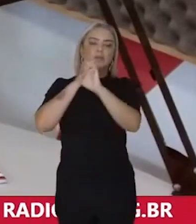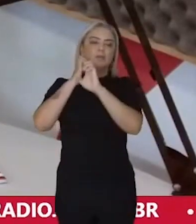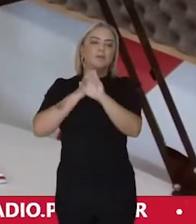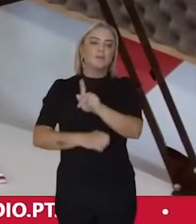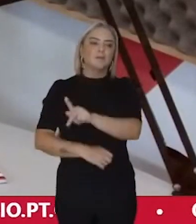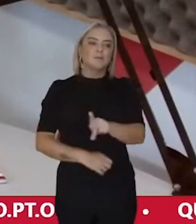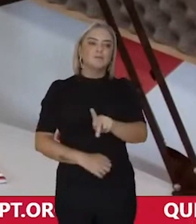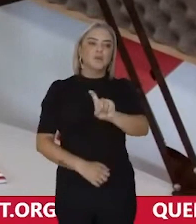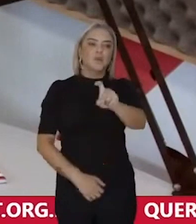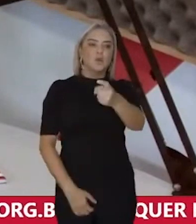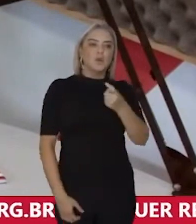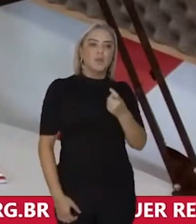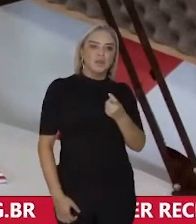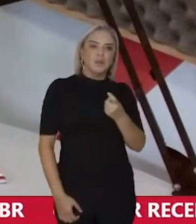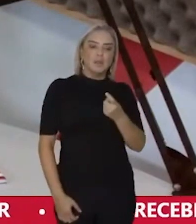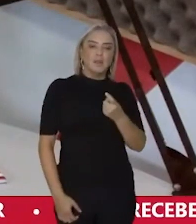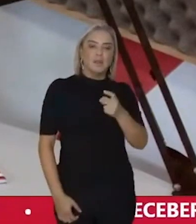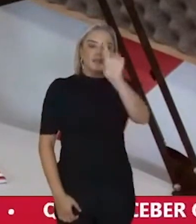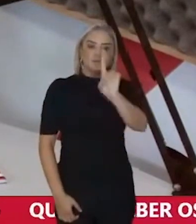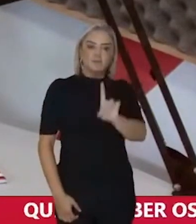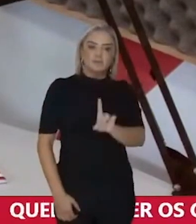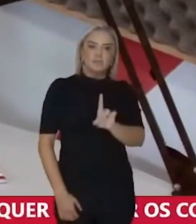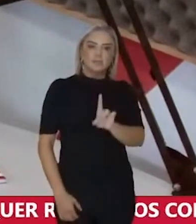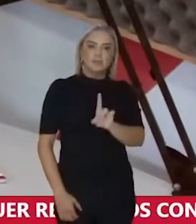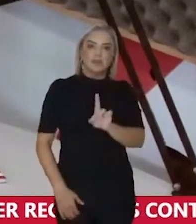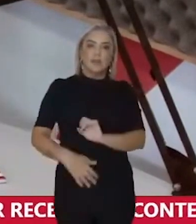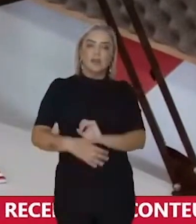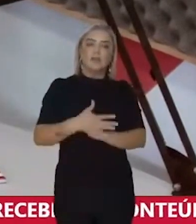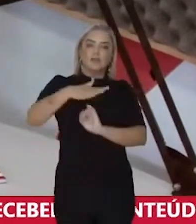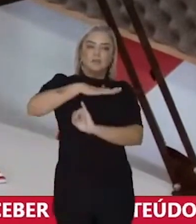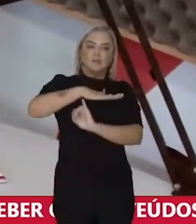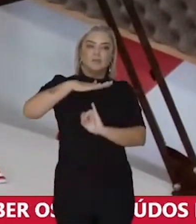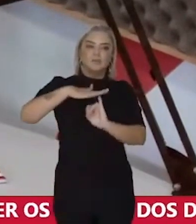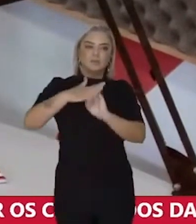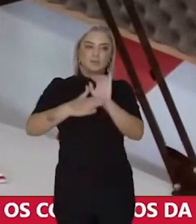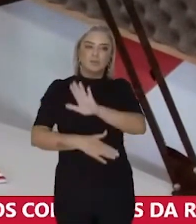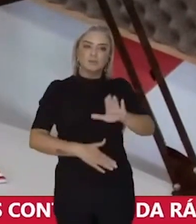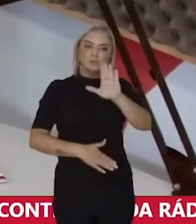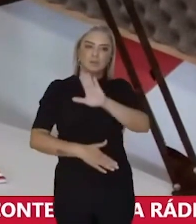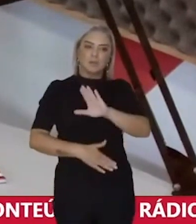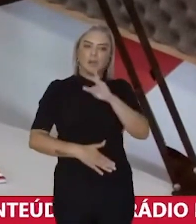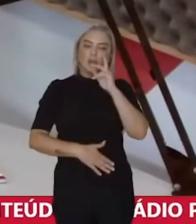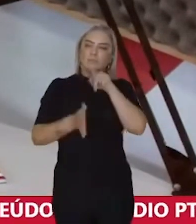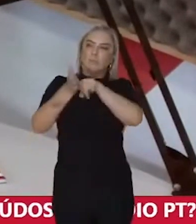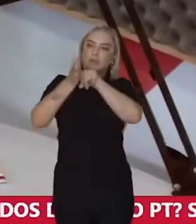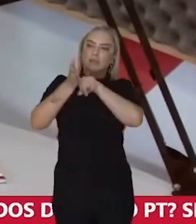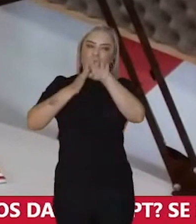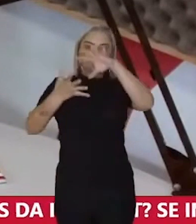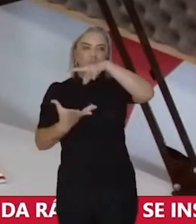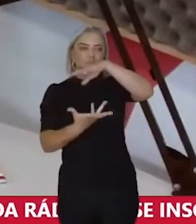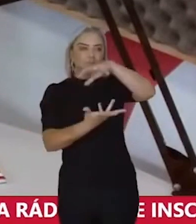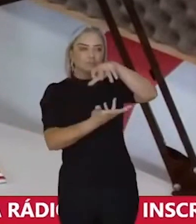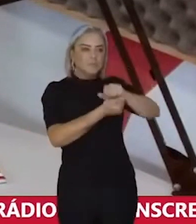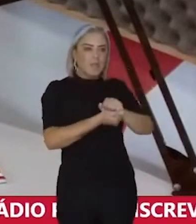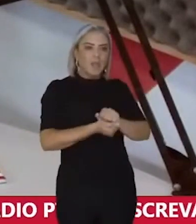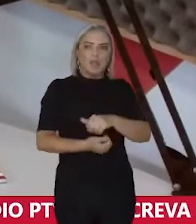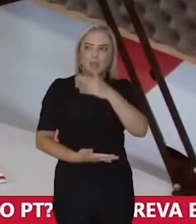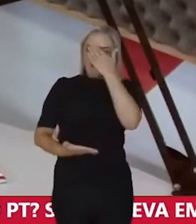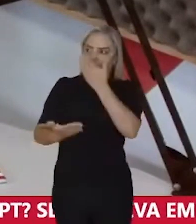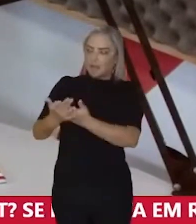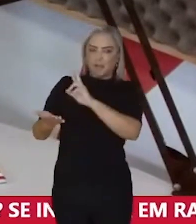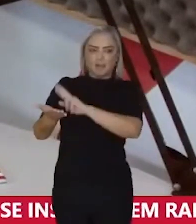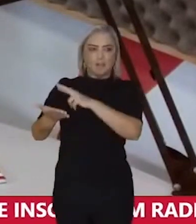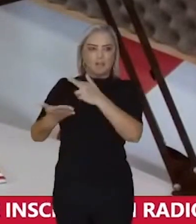e ex-diretor do Instituto Nacional de Pesquisas Espaciais. Ele foi reconhecido pela revista científica